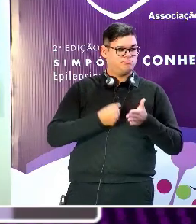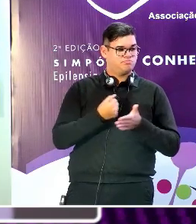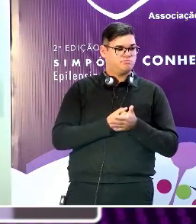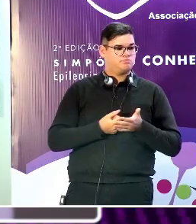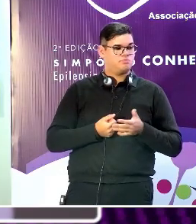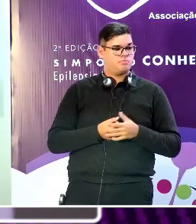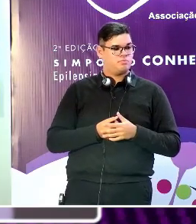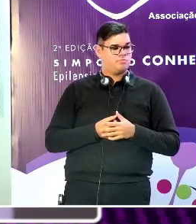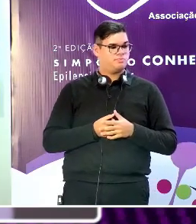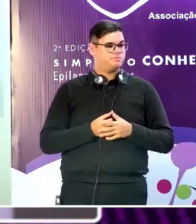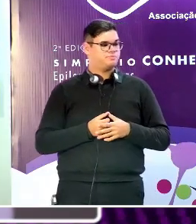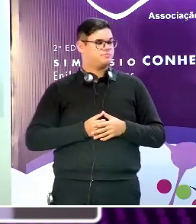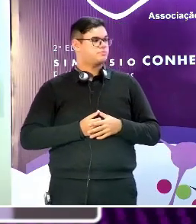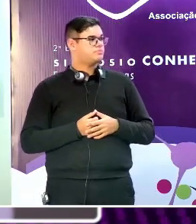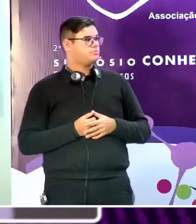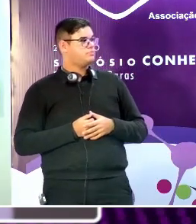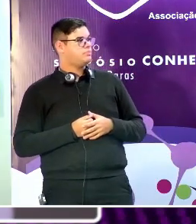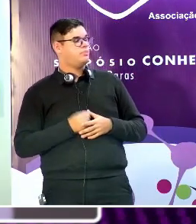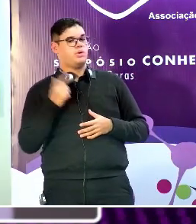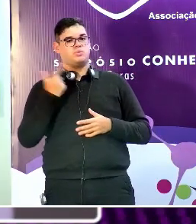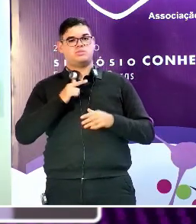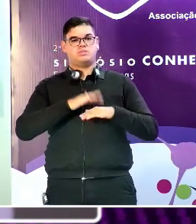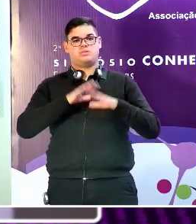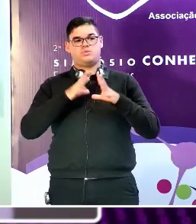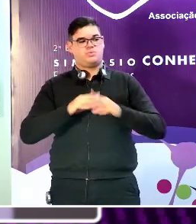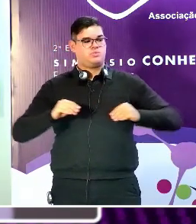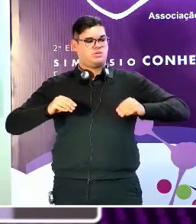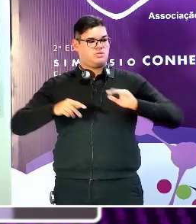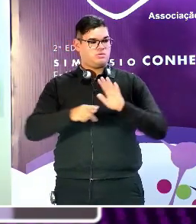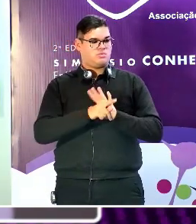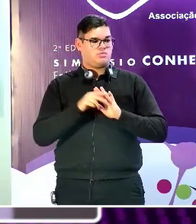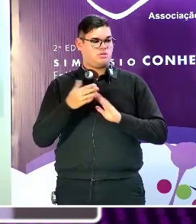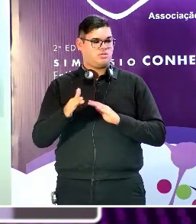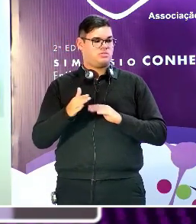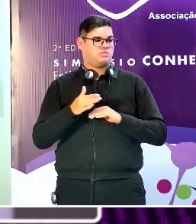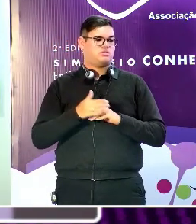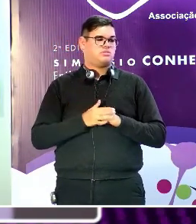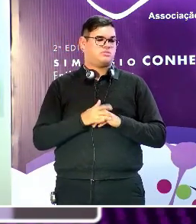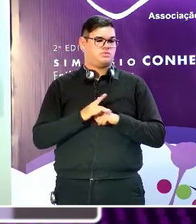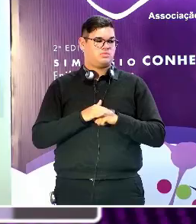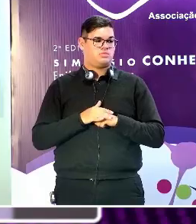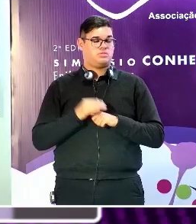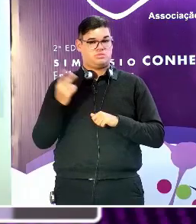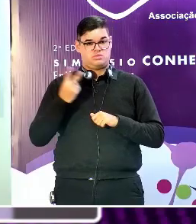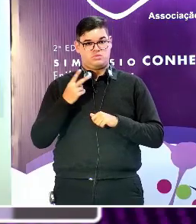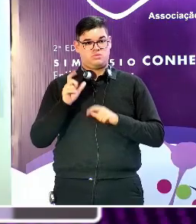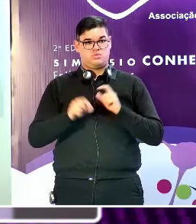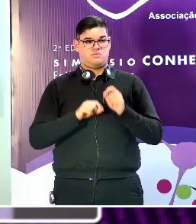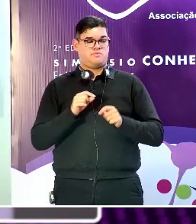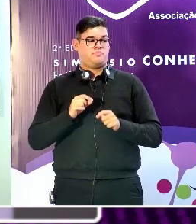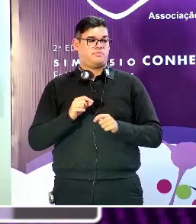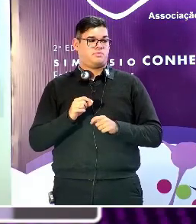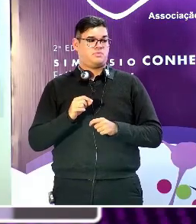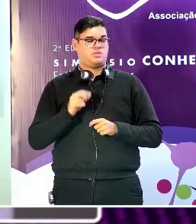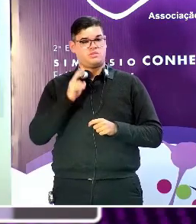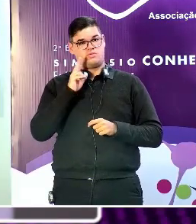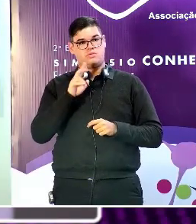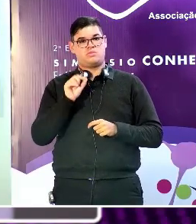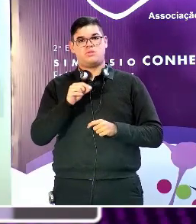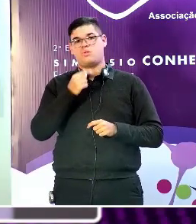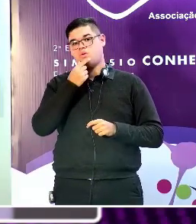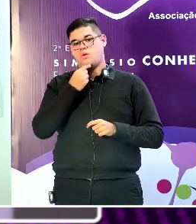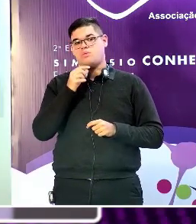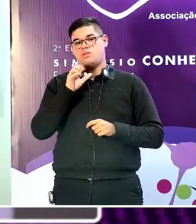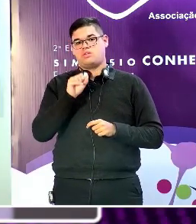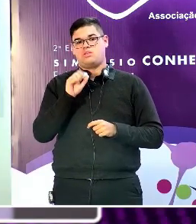nessa cura, né, dessas doenças. E o segundo, de vir depois, né, do Steven,